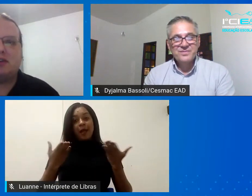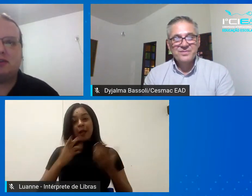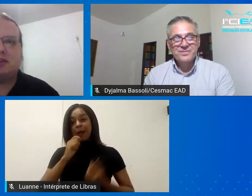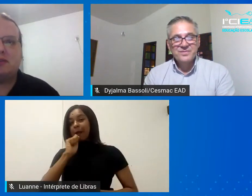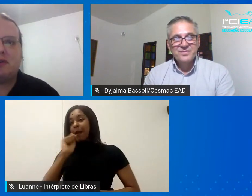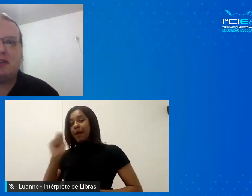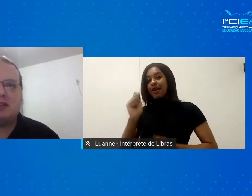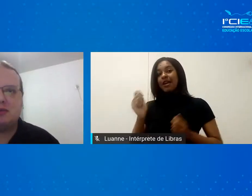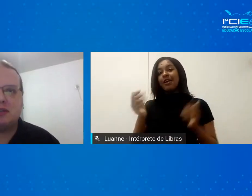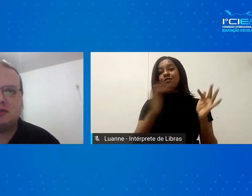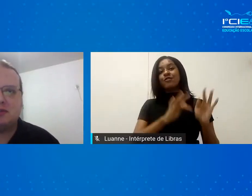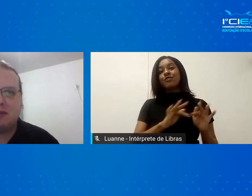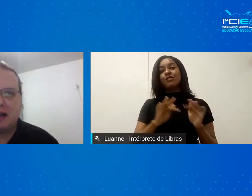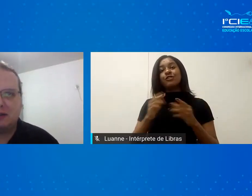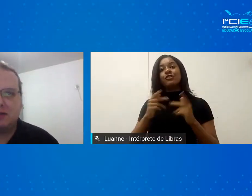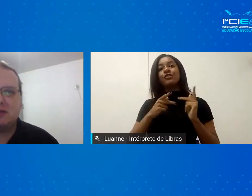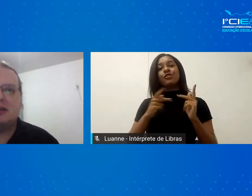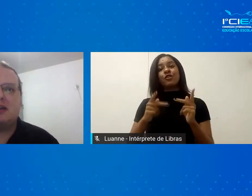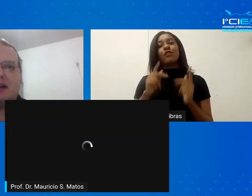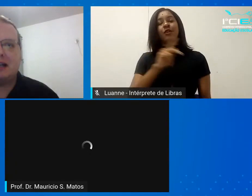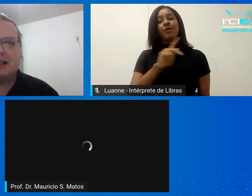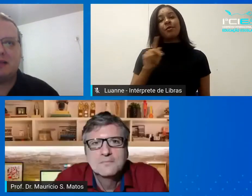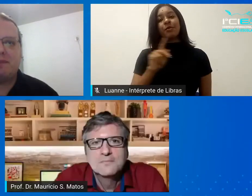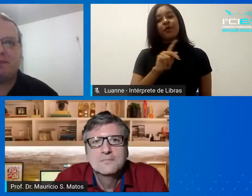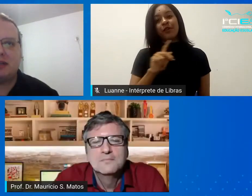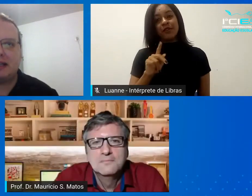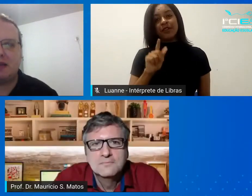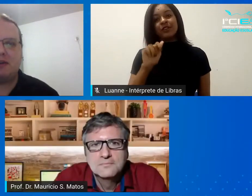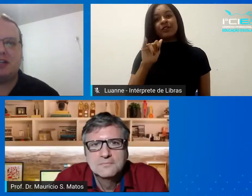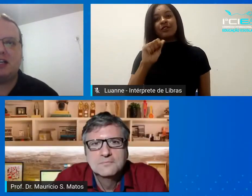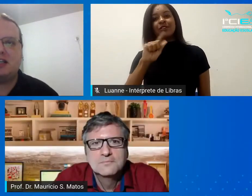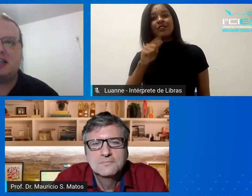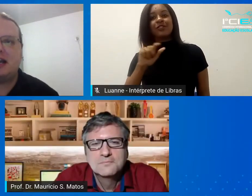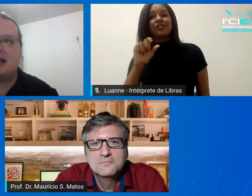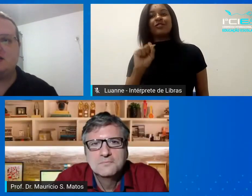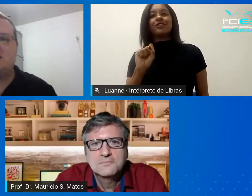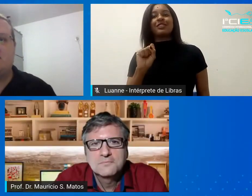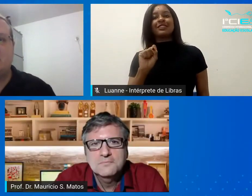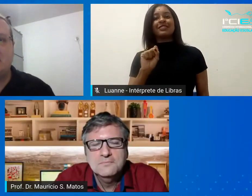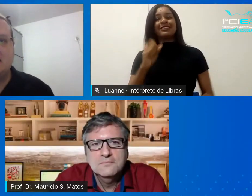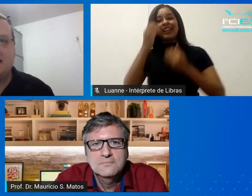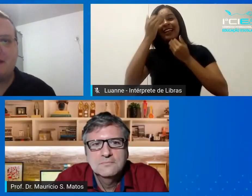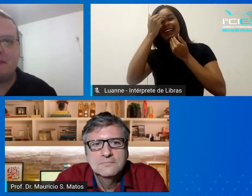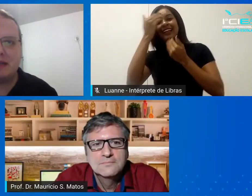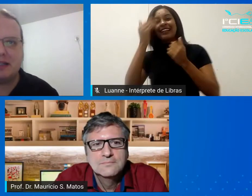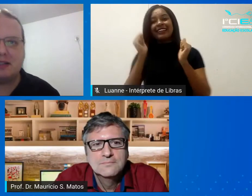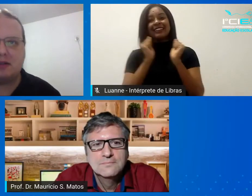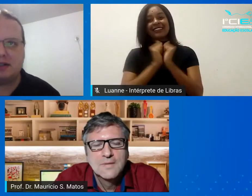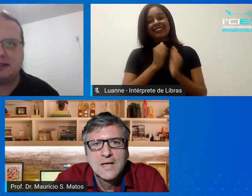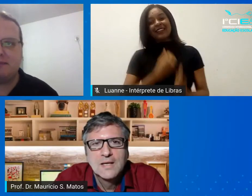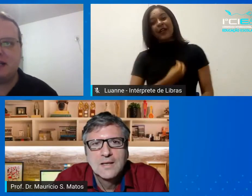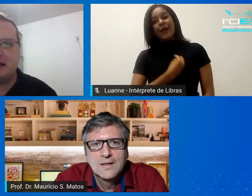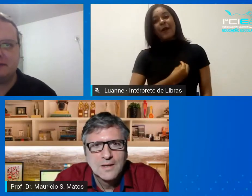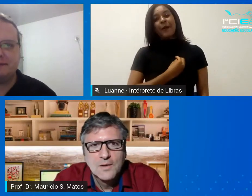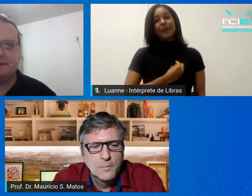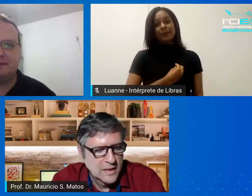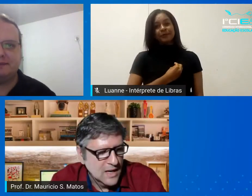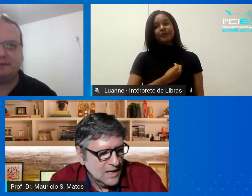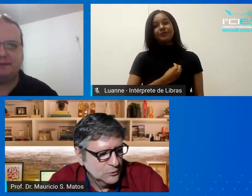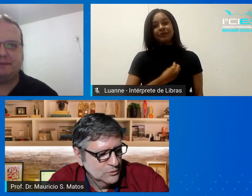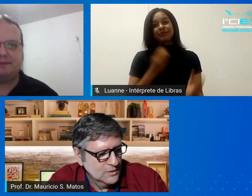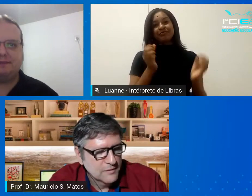Dr Maurício dos Santos Matos eu agradeço também por estar aqui com a gente e aí a gente finaliza e abre para as questões obrigado